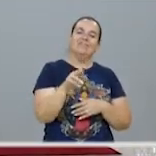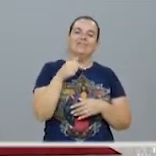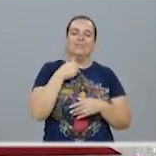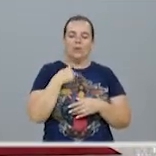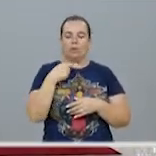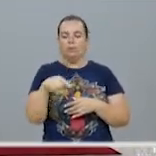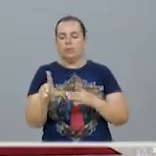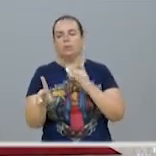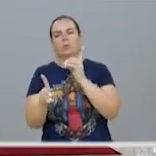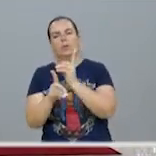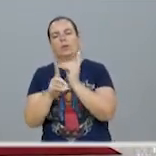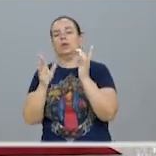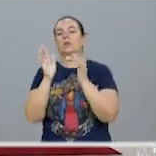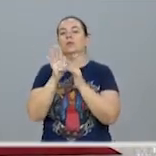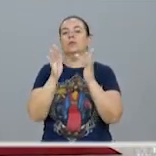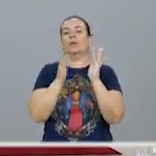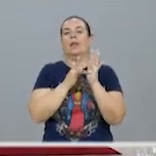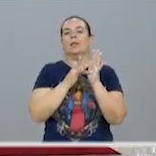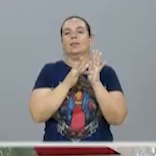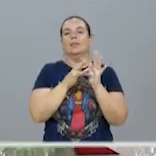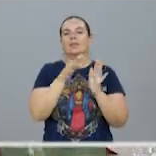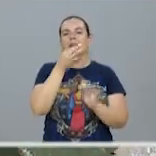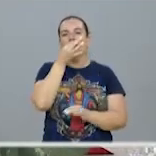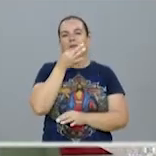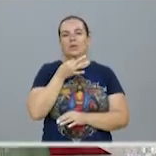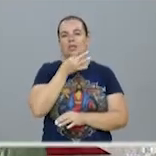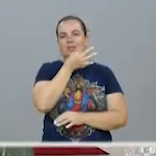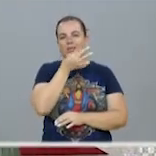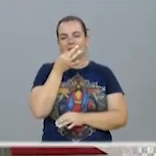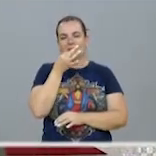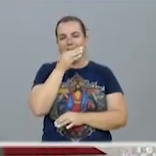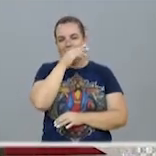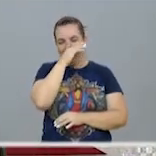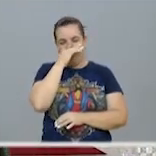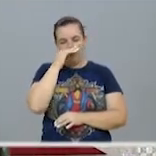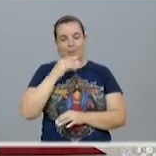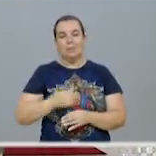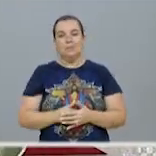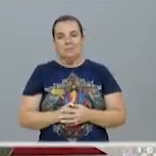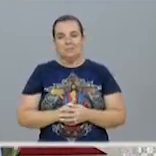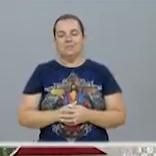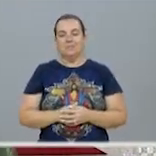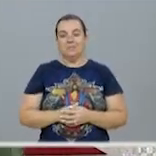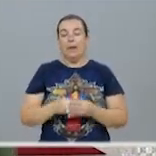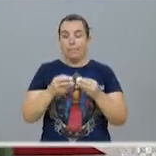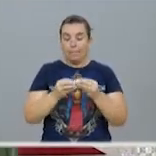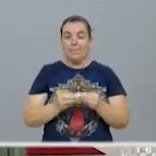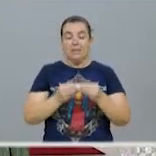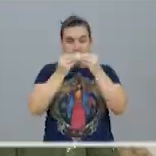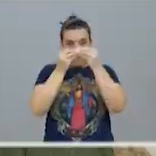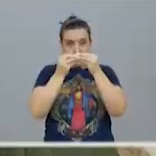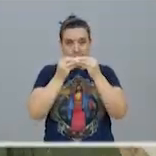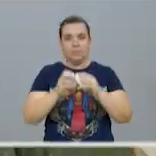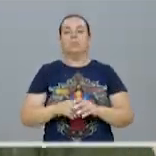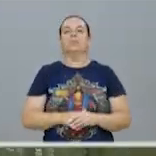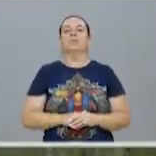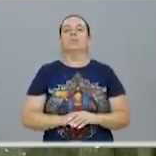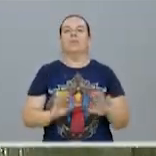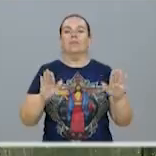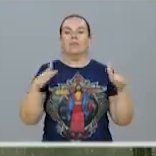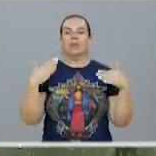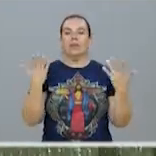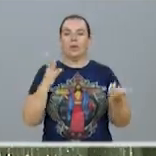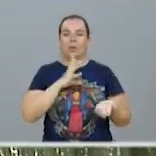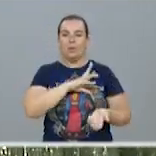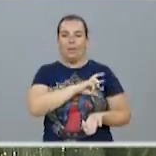vou encontrar Jesus na Santa Missa. Então aí o amor nos